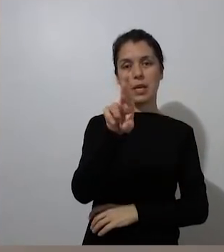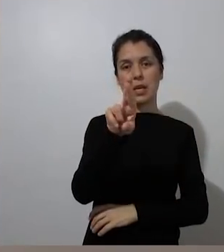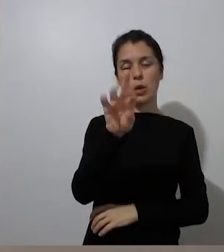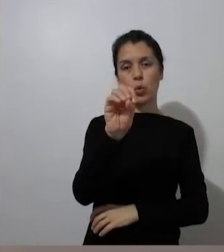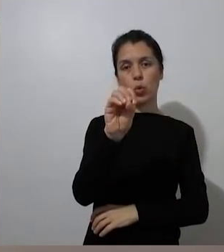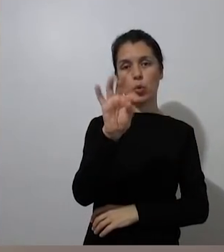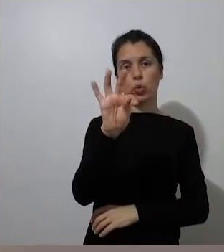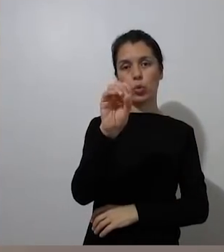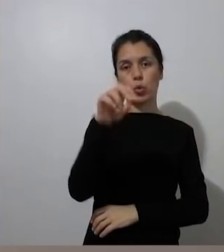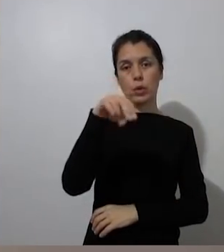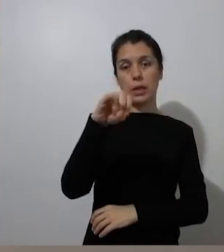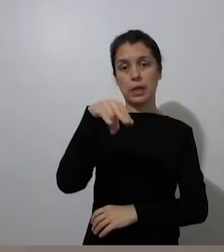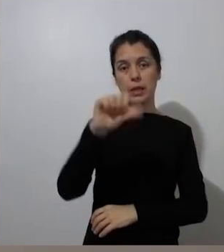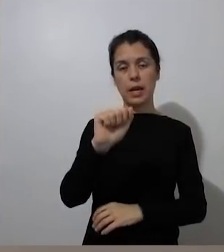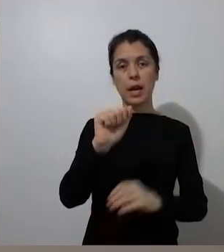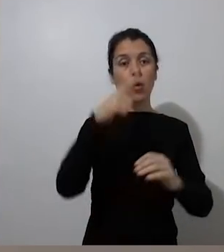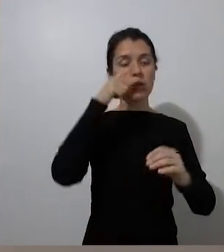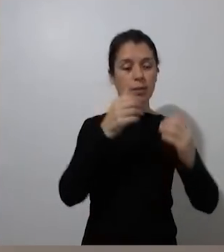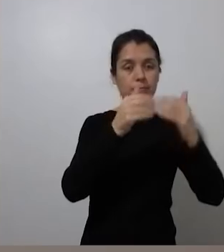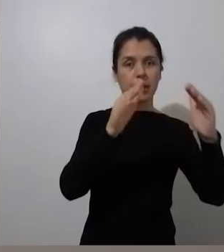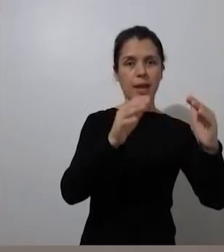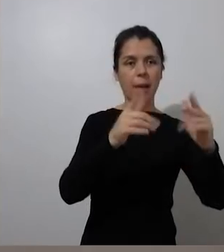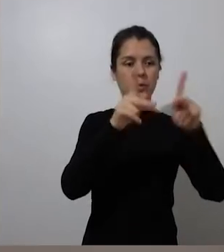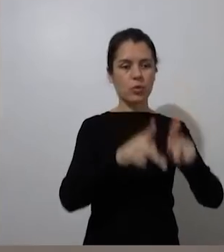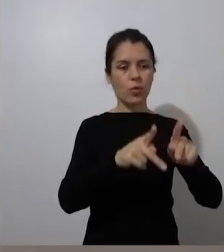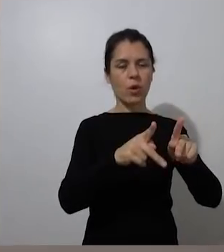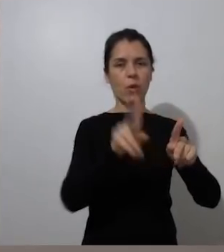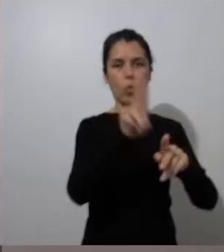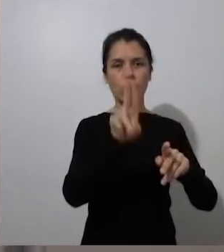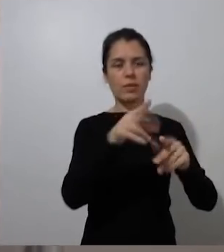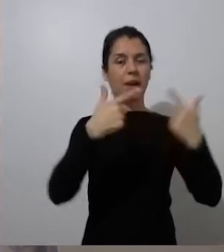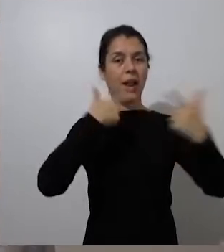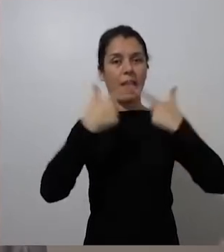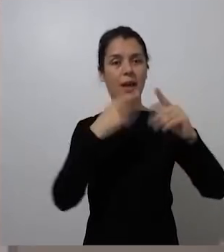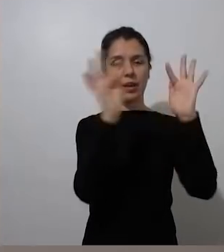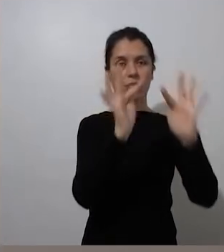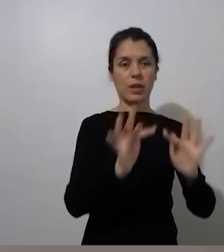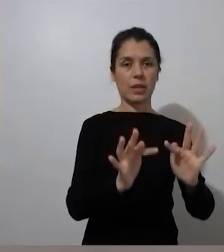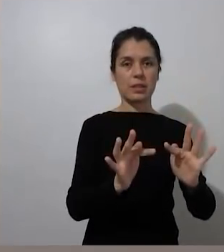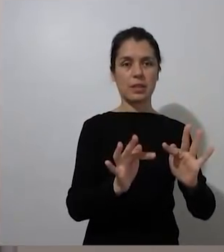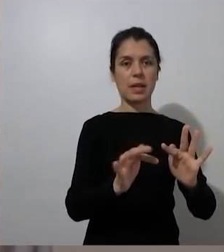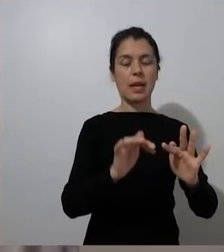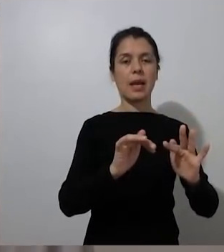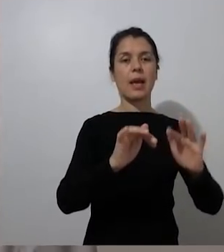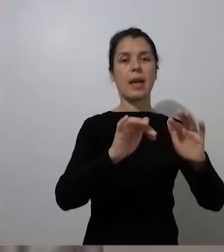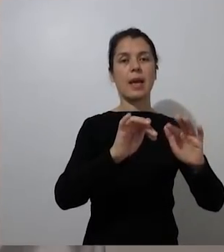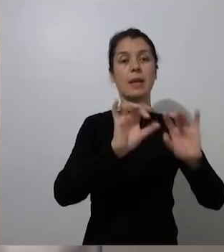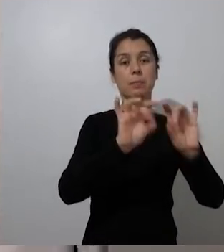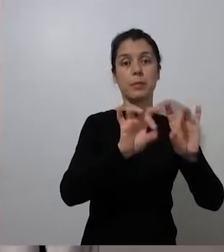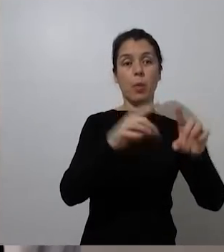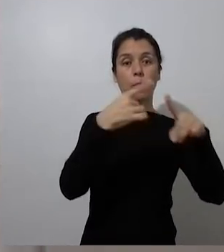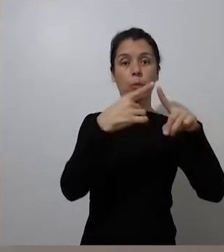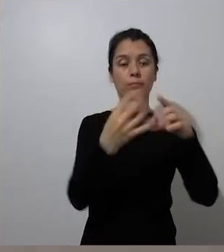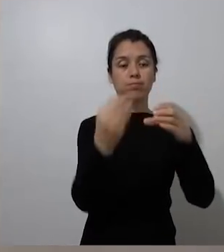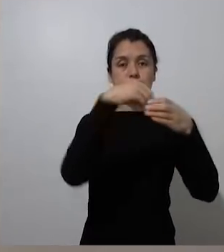serotonina, né? E aí então abre os canais de íons e aí a pessoa fica alegre, fica feliz, etc. E esse remédio é seletivo por quê?